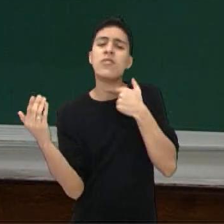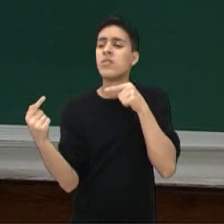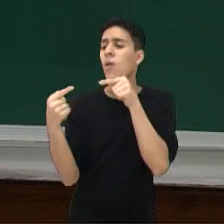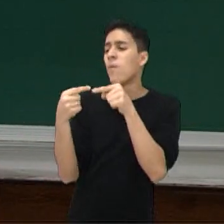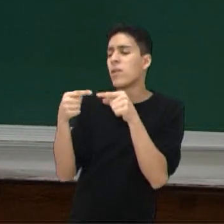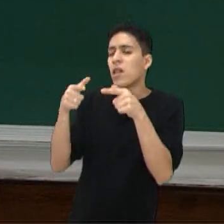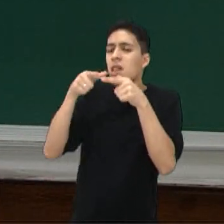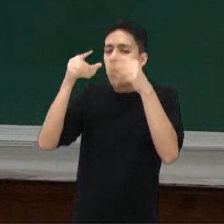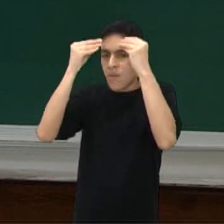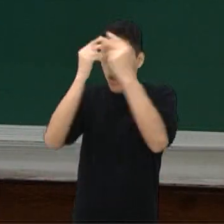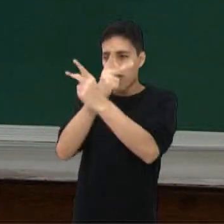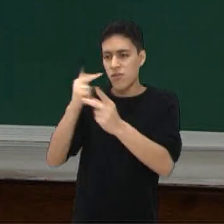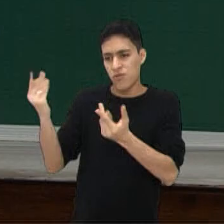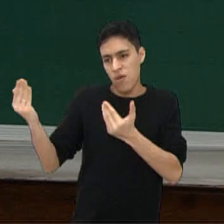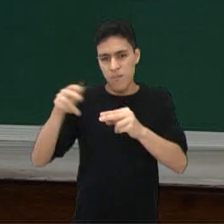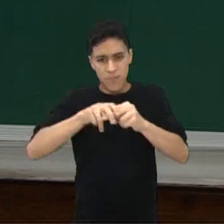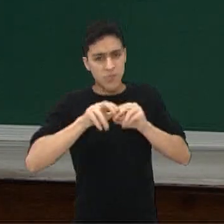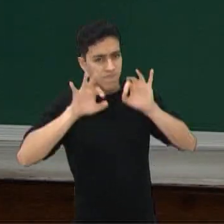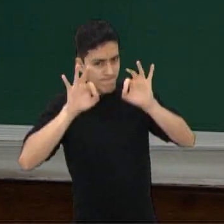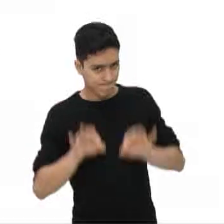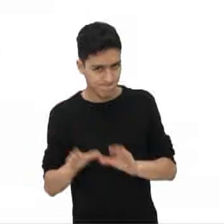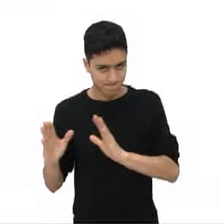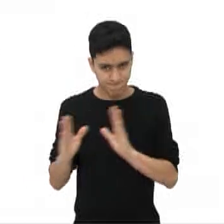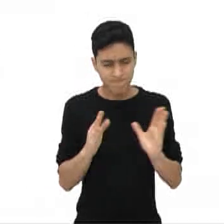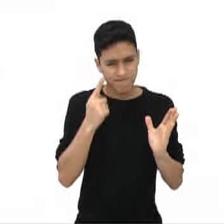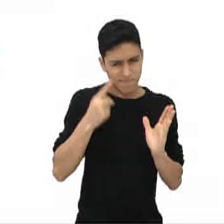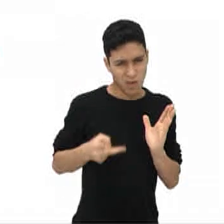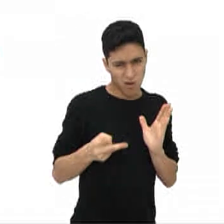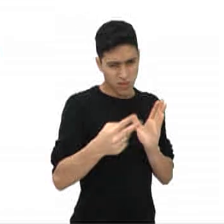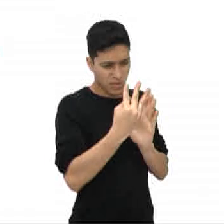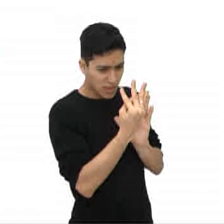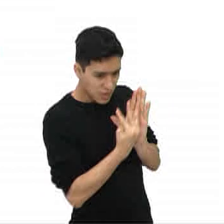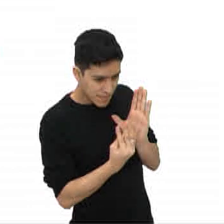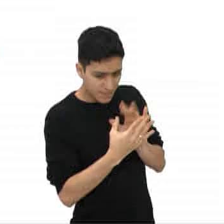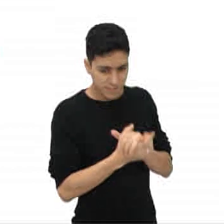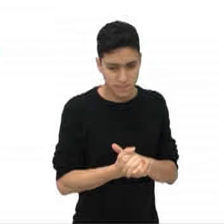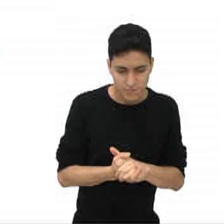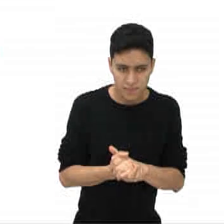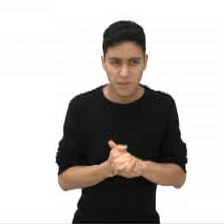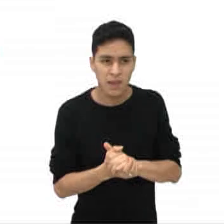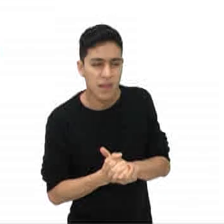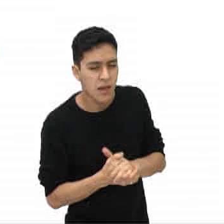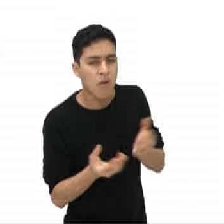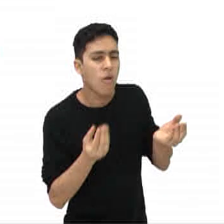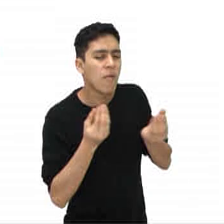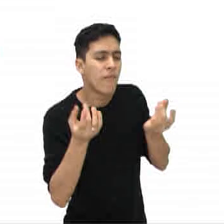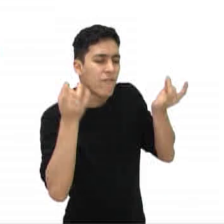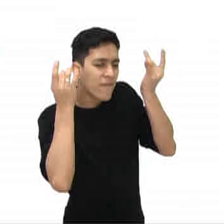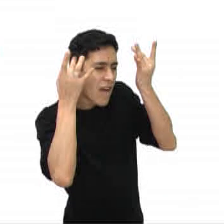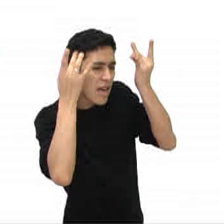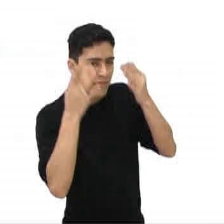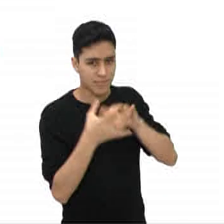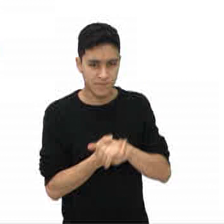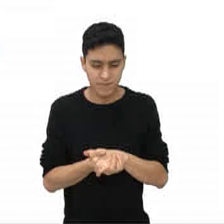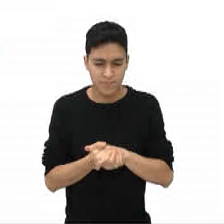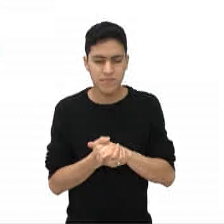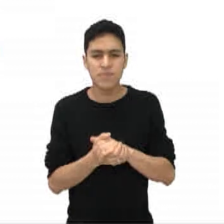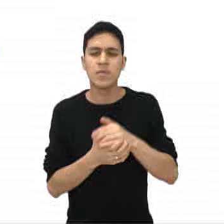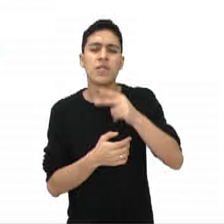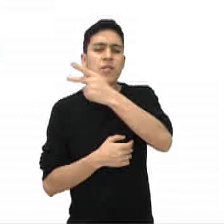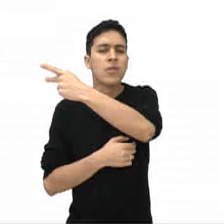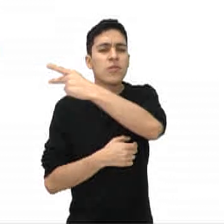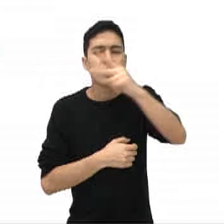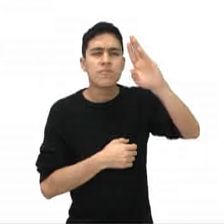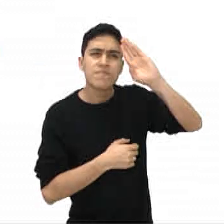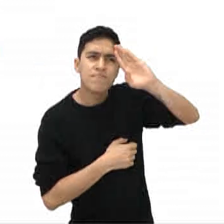continuar? Continuando a leitura, descomplica. Quem são as suas principais inspirações no